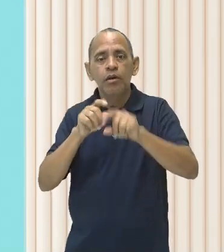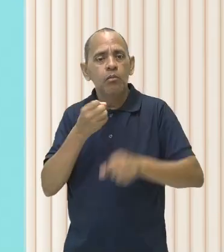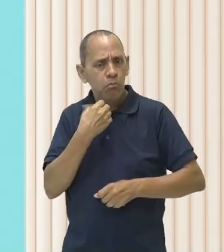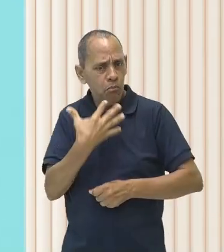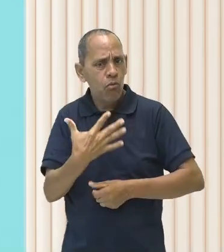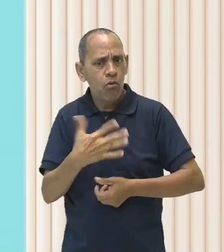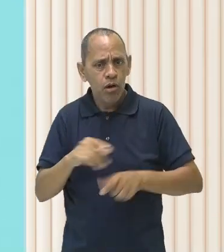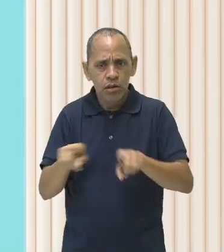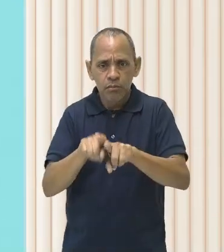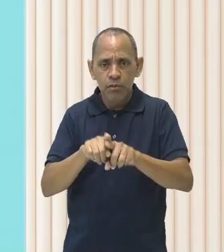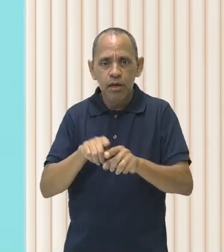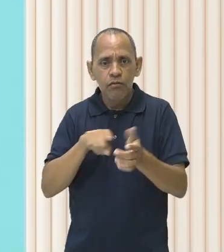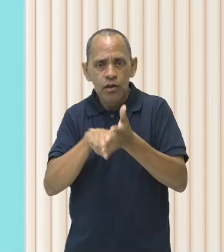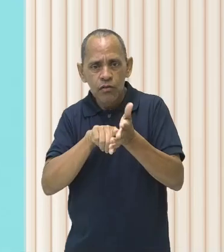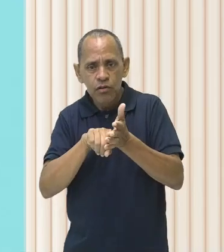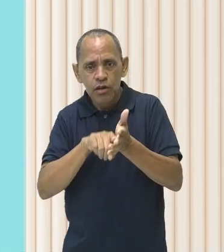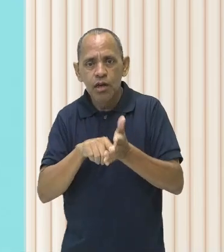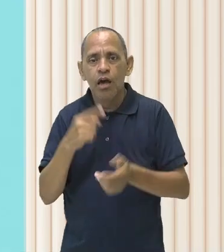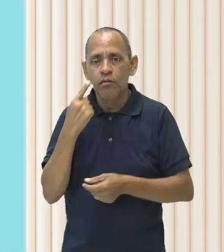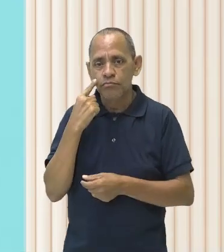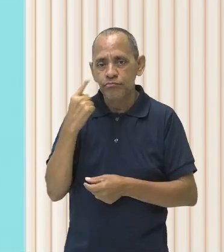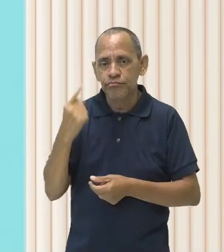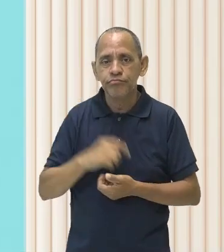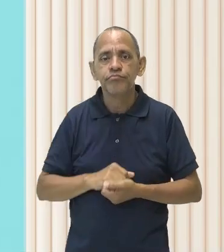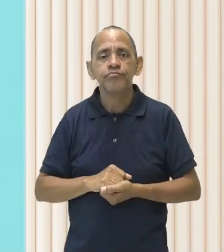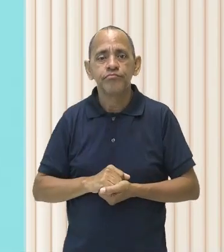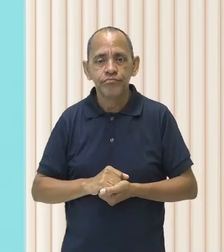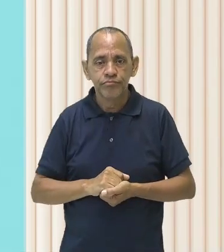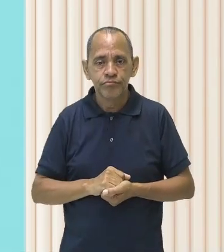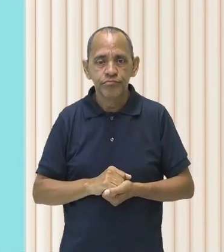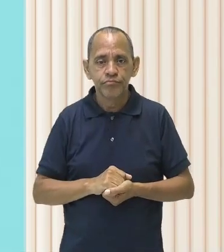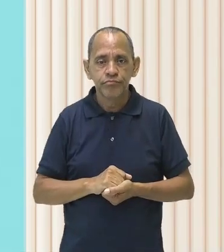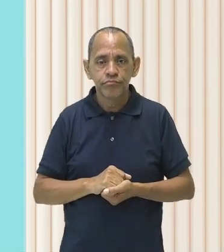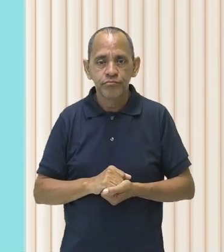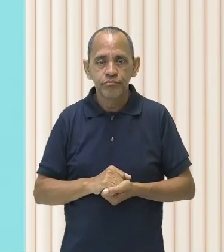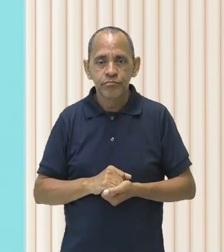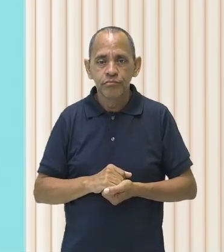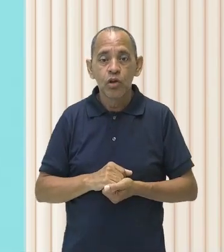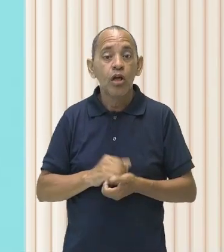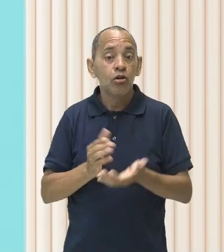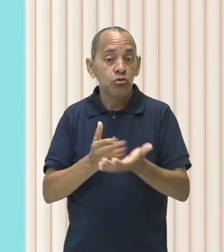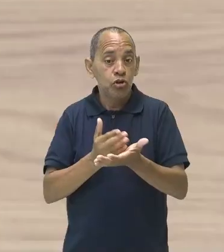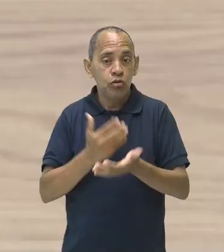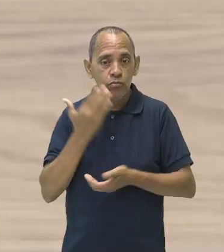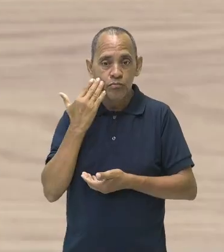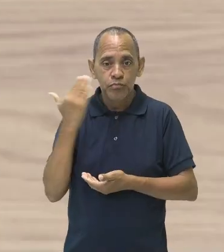Inclusive, nós vamos verificar agora um pouco desse livro, tá? A Hora da Estrela, prestem atenção.